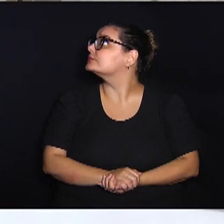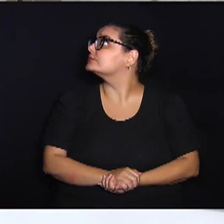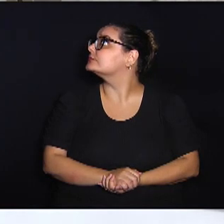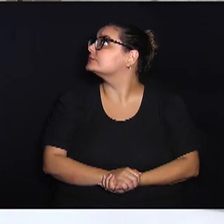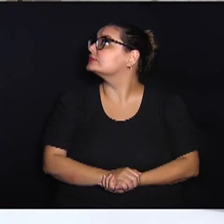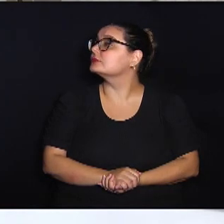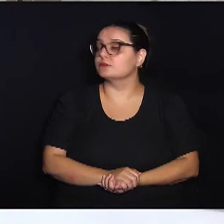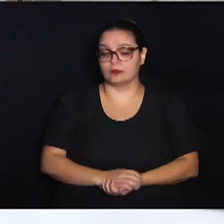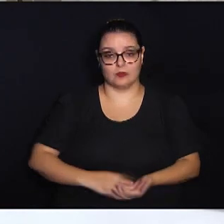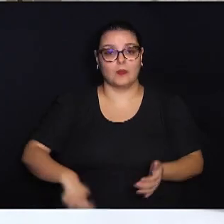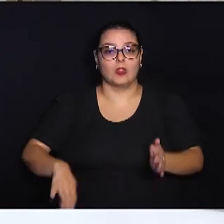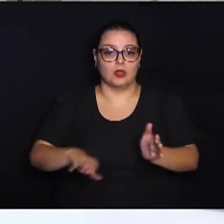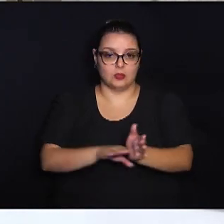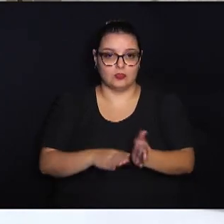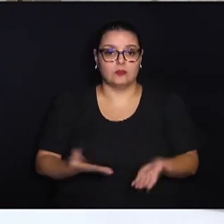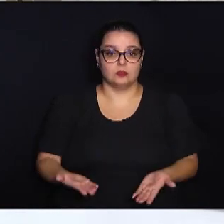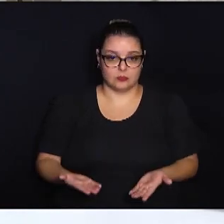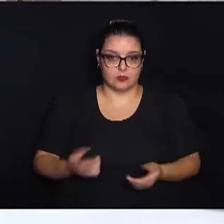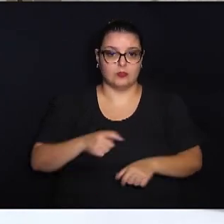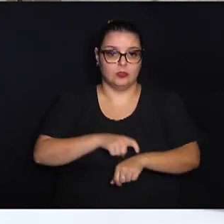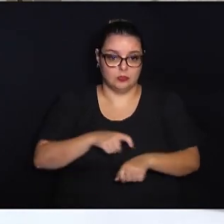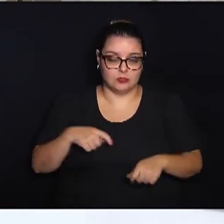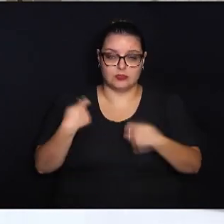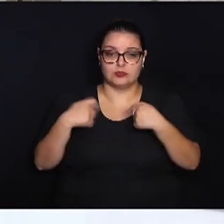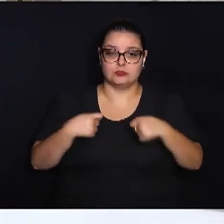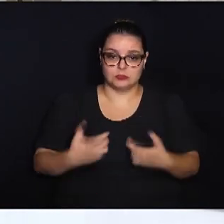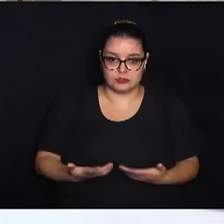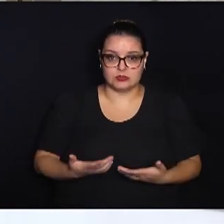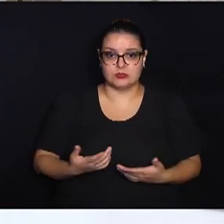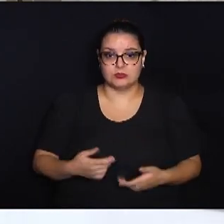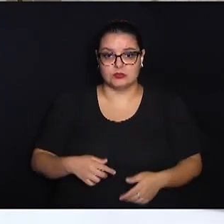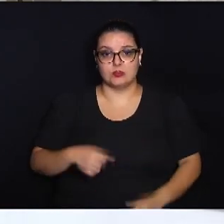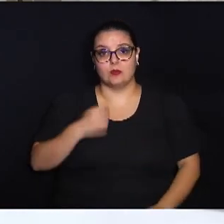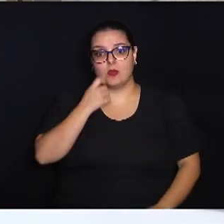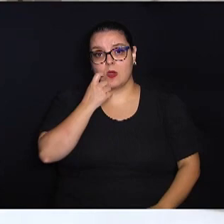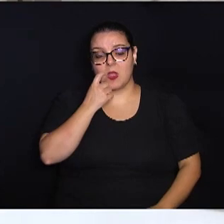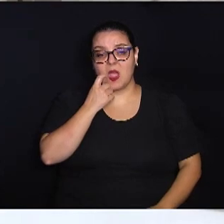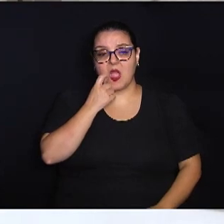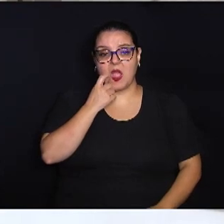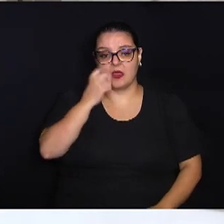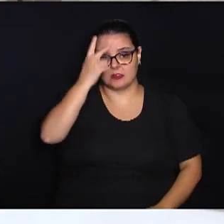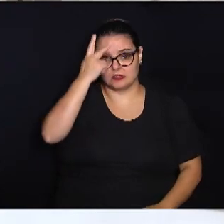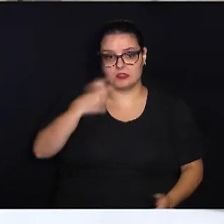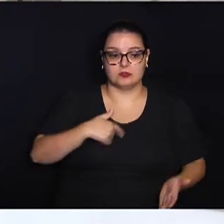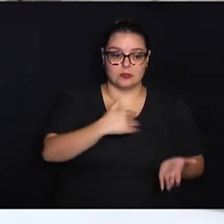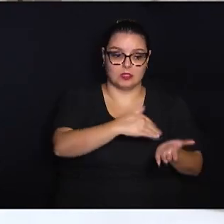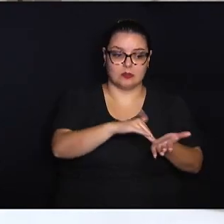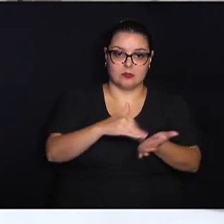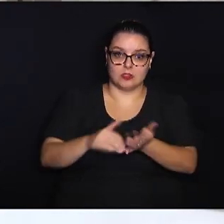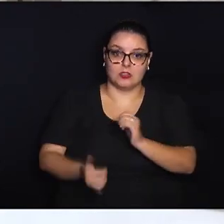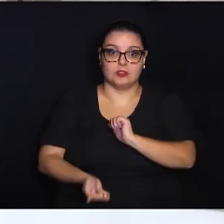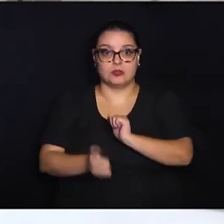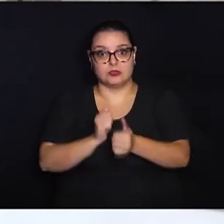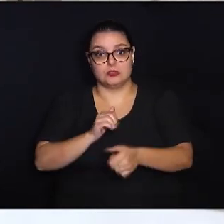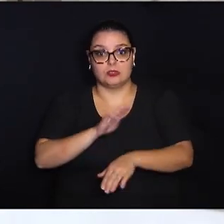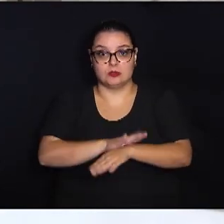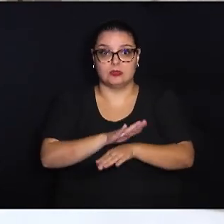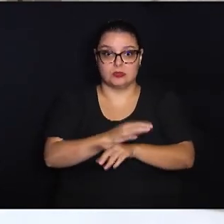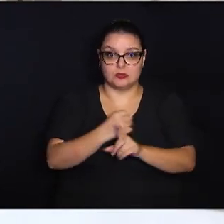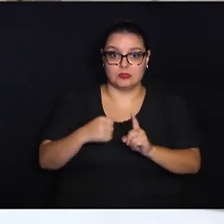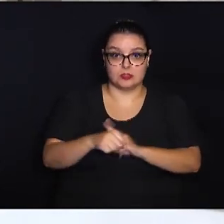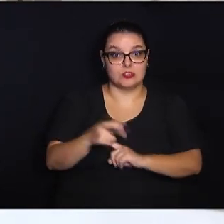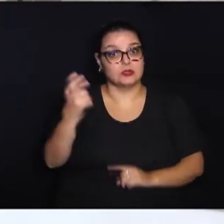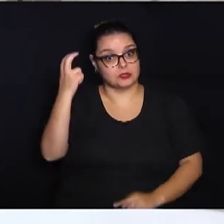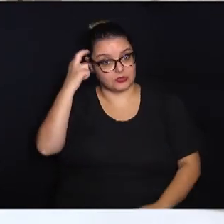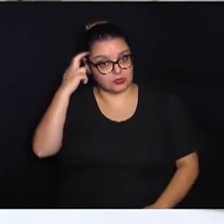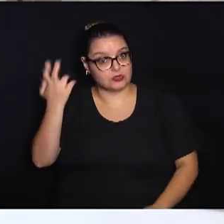Vem no momento de necessidade das próprias secretarias, tanto de esporte como de assistência social, de cultura,